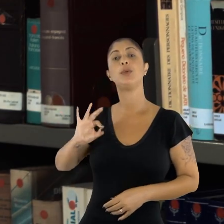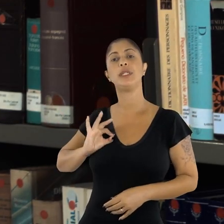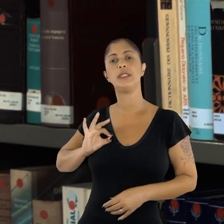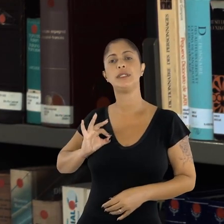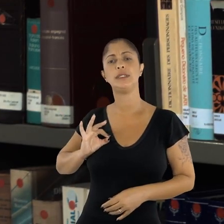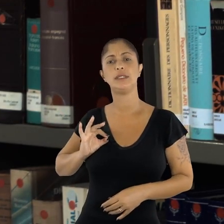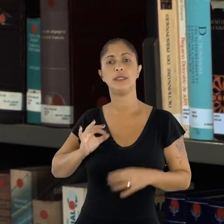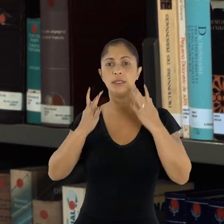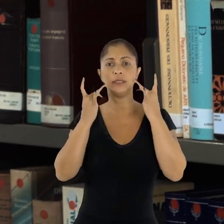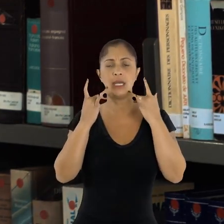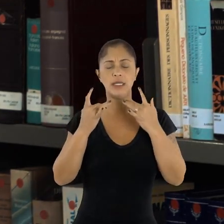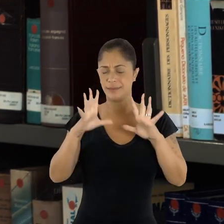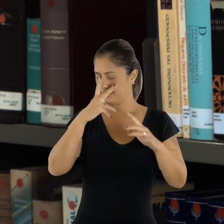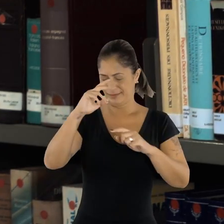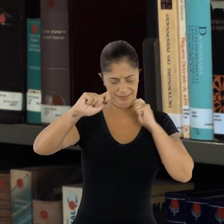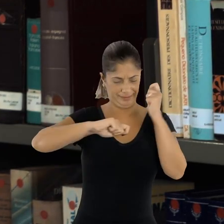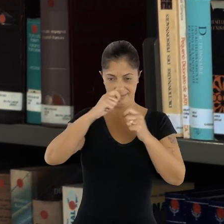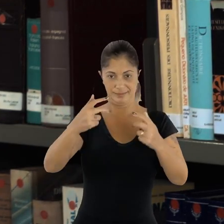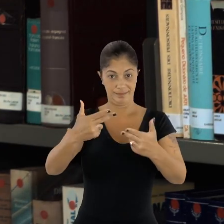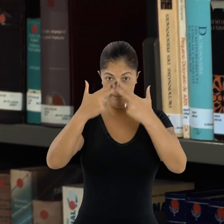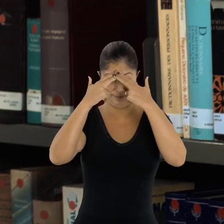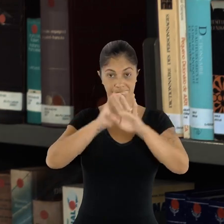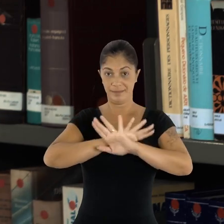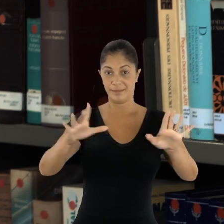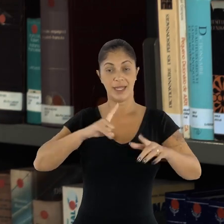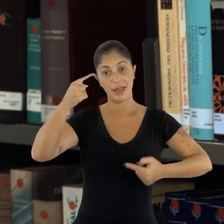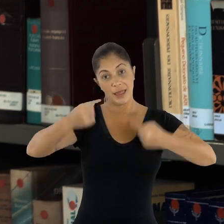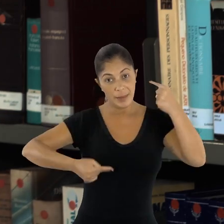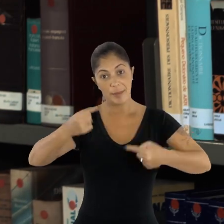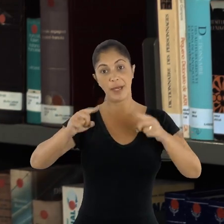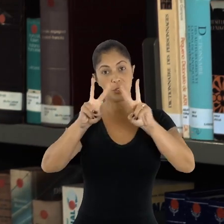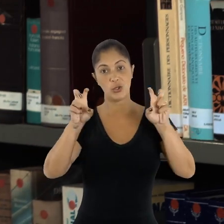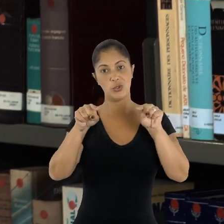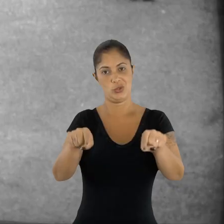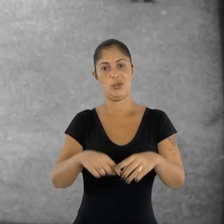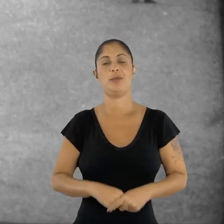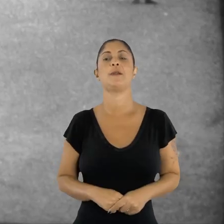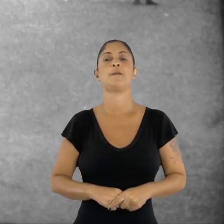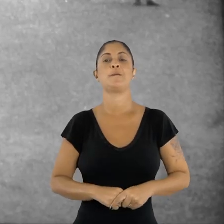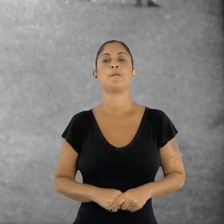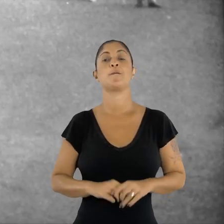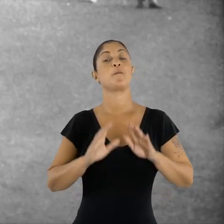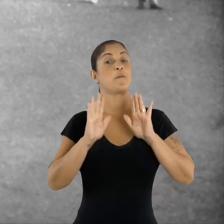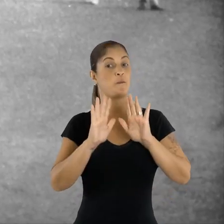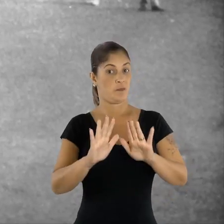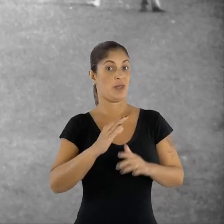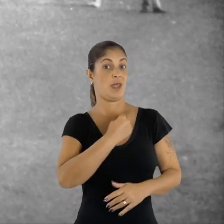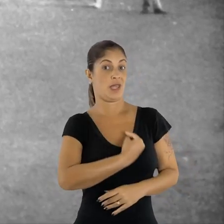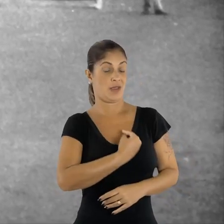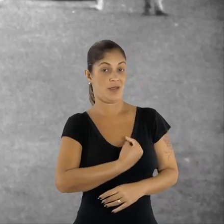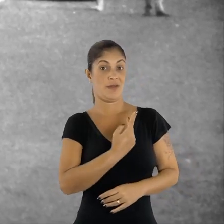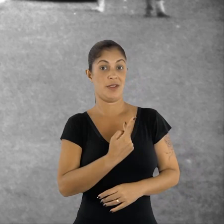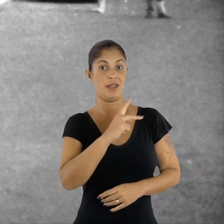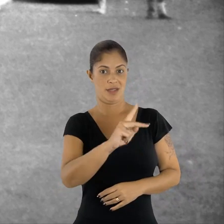polícia. Dava um nó. E tinha todo um debate sobre isso. Foto da entrada do Baseado em presídio. esquetes